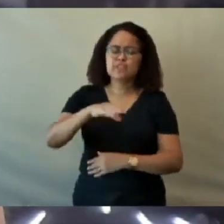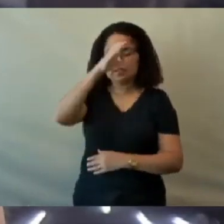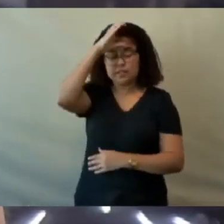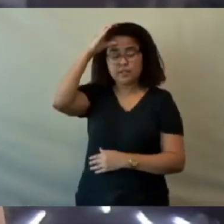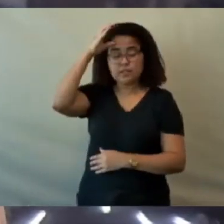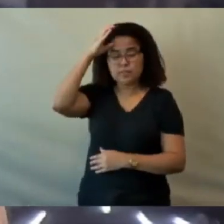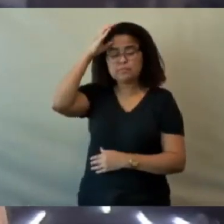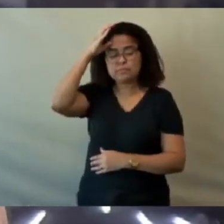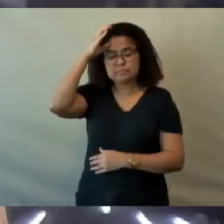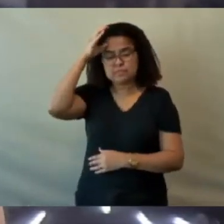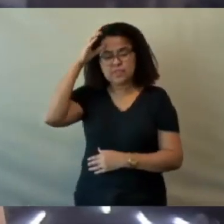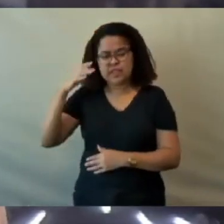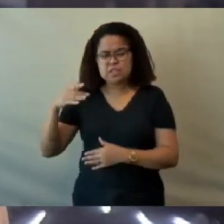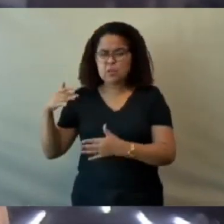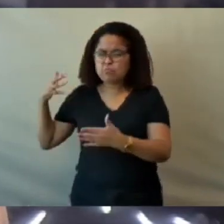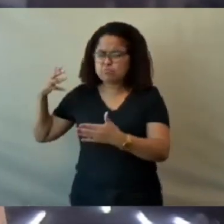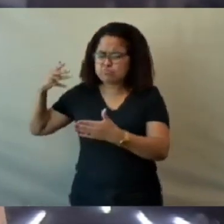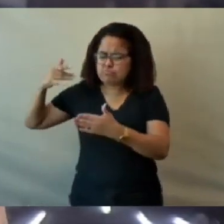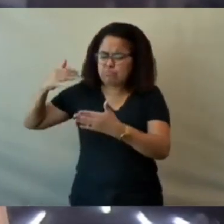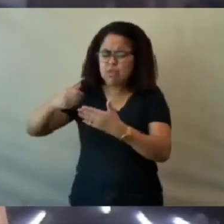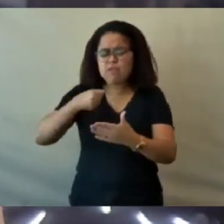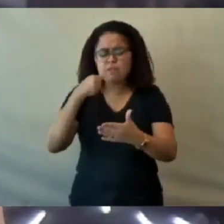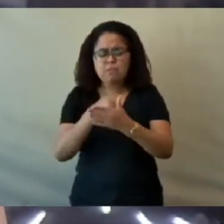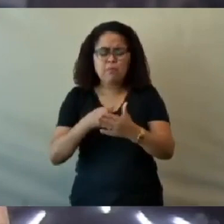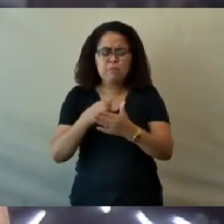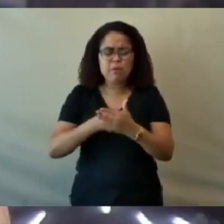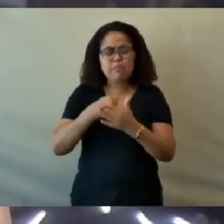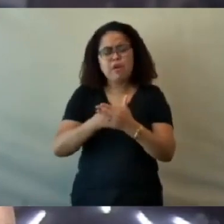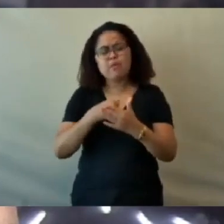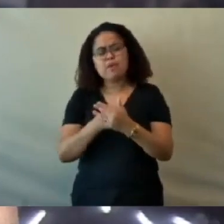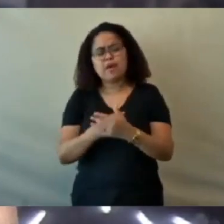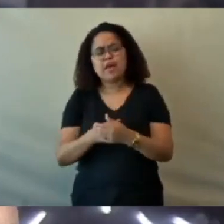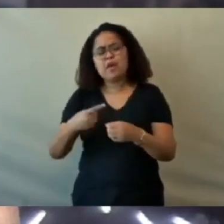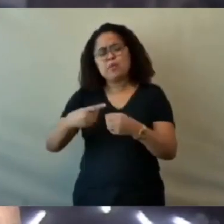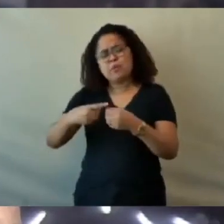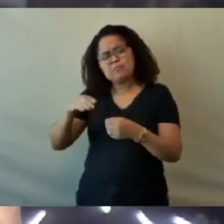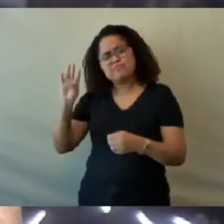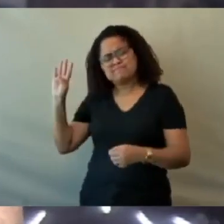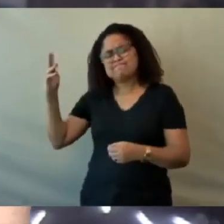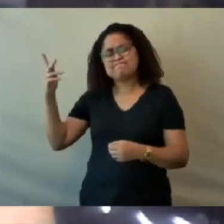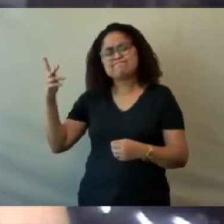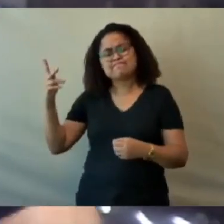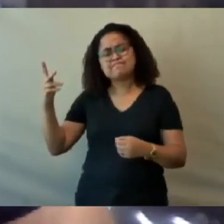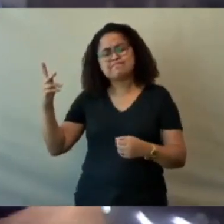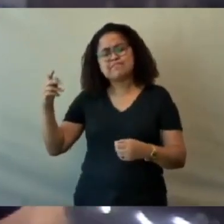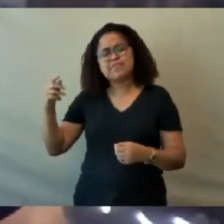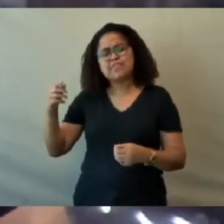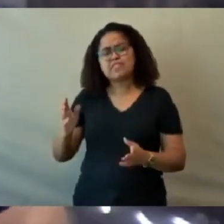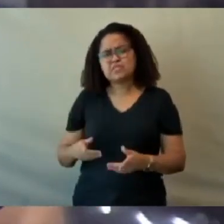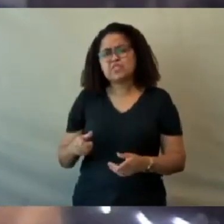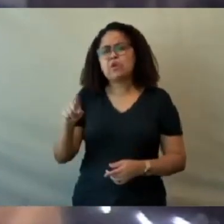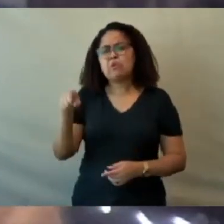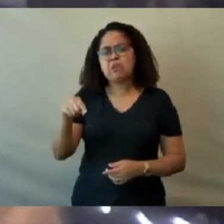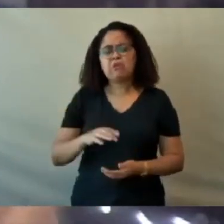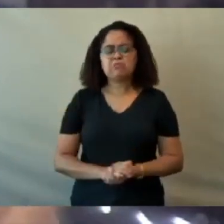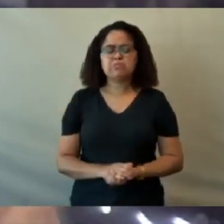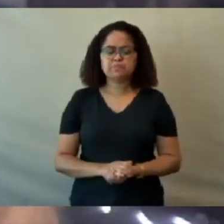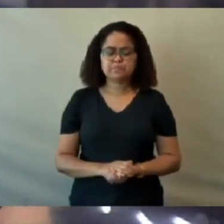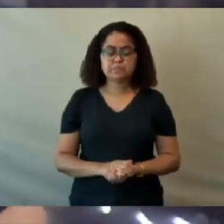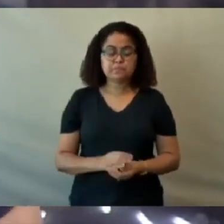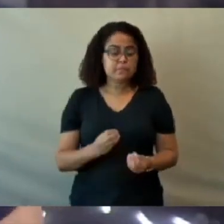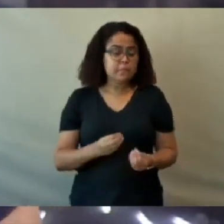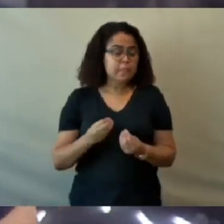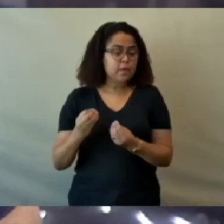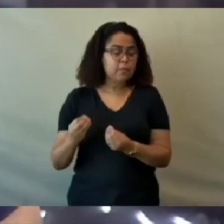cidade seja uma belo horizonte como é. eu passo a palavra então para a